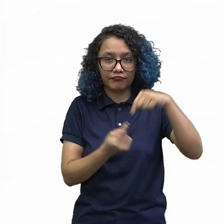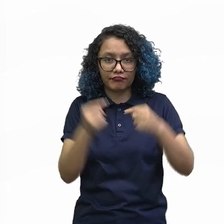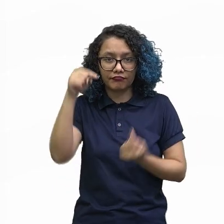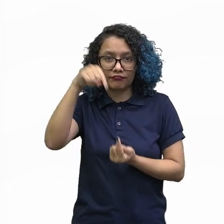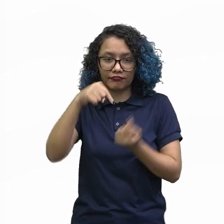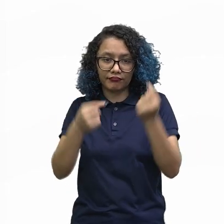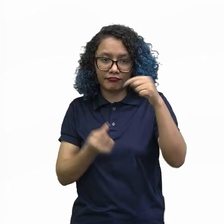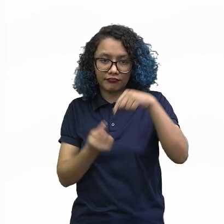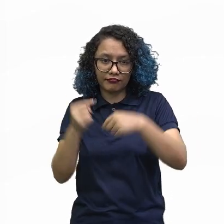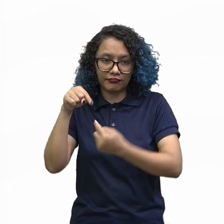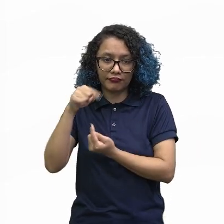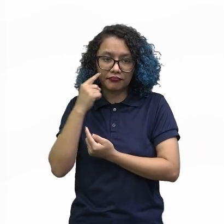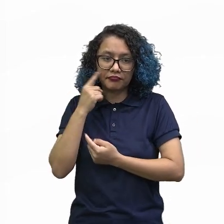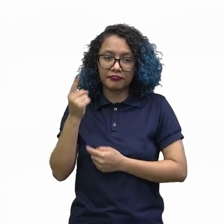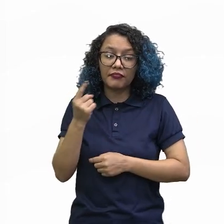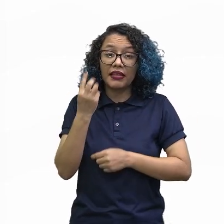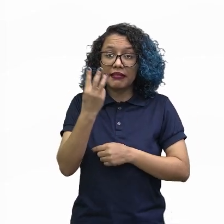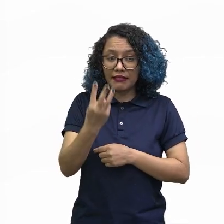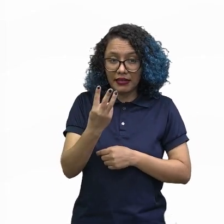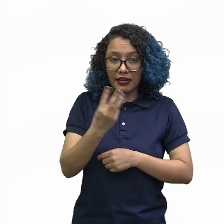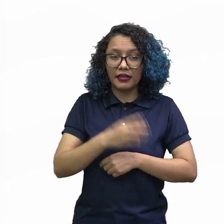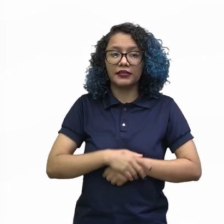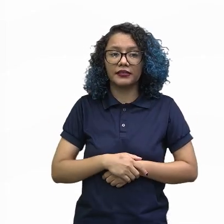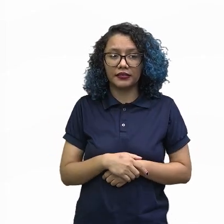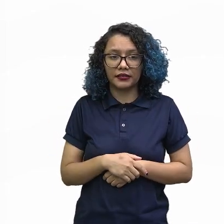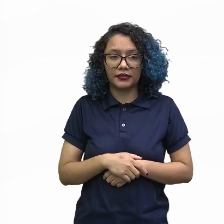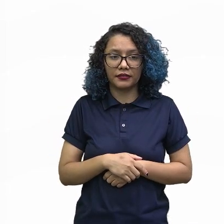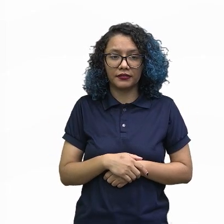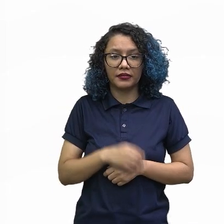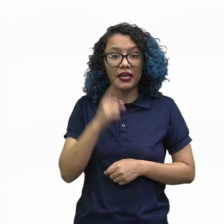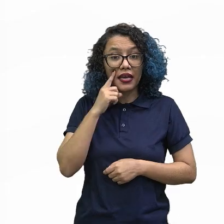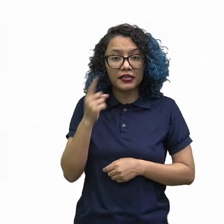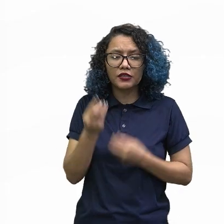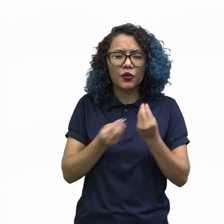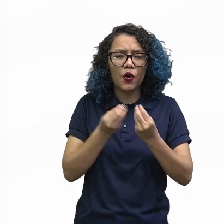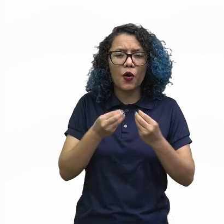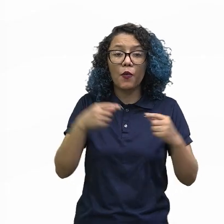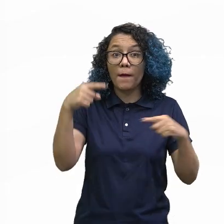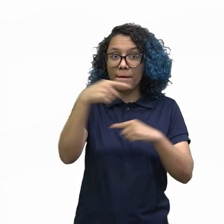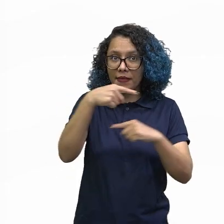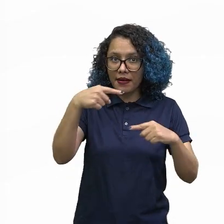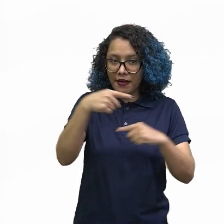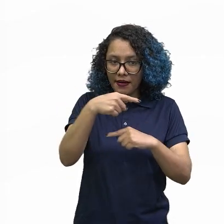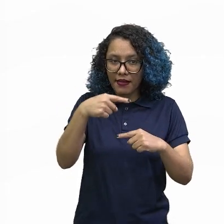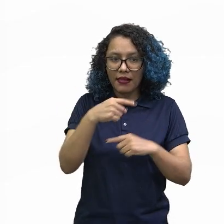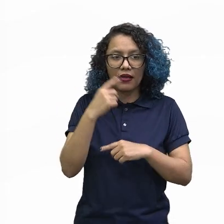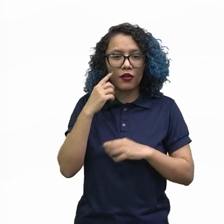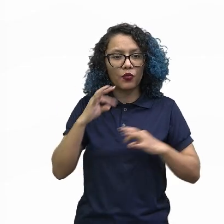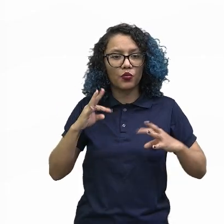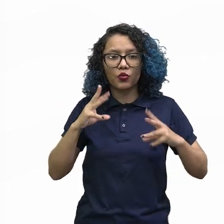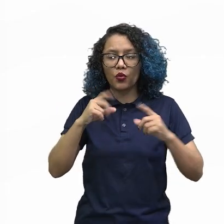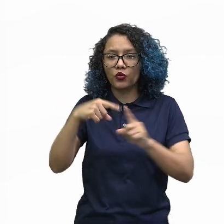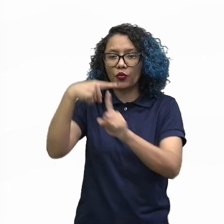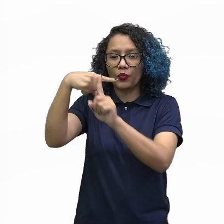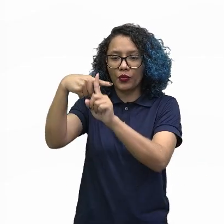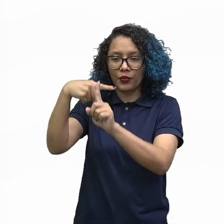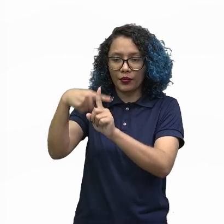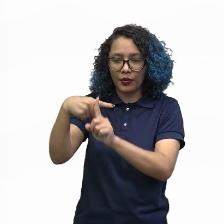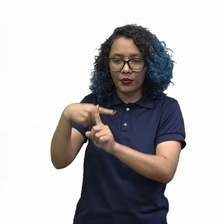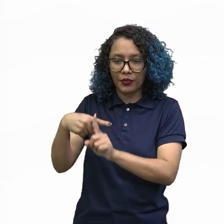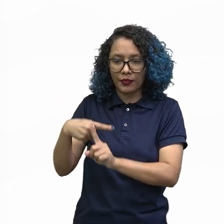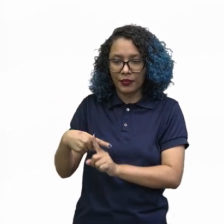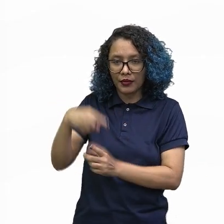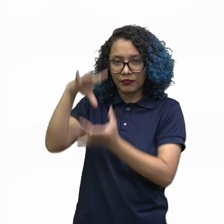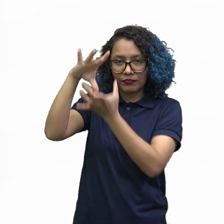geradores associados, e eles estão aí associados em paralelo, porque todos os terminais positivos estão conectados